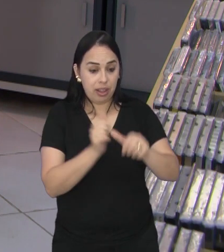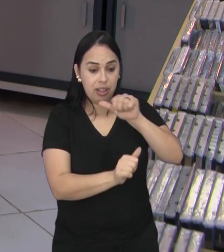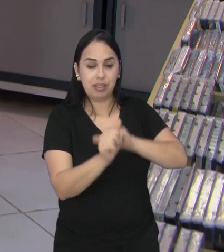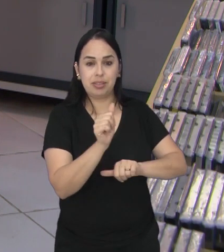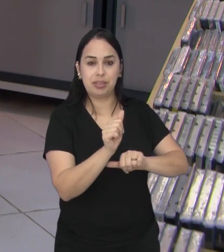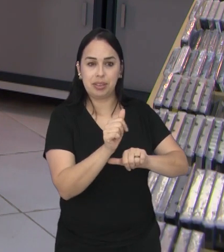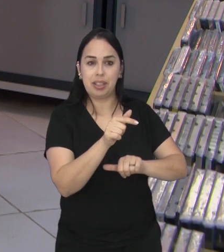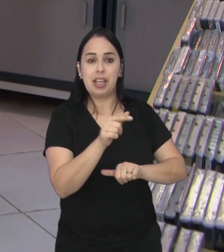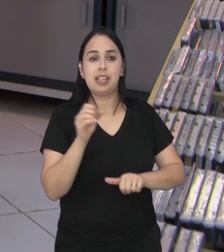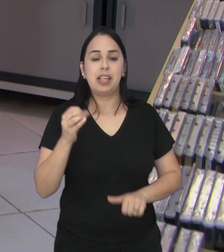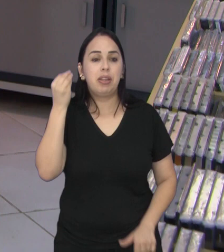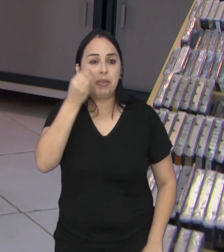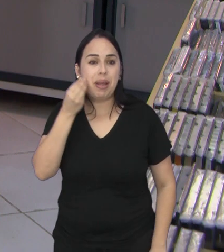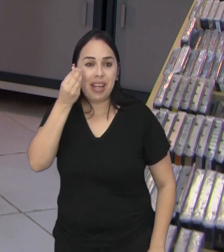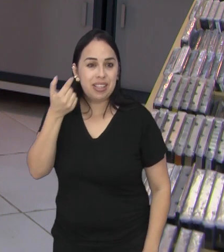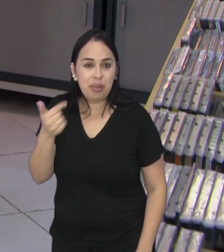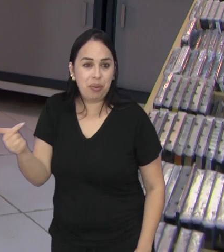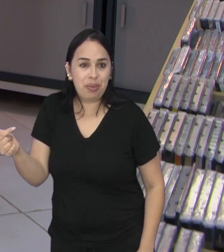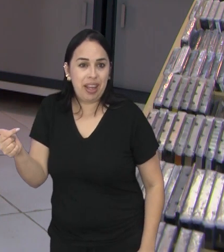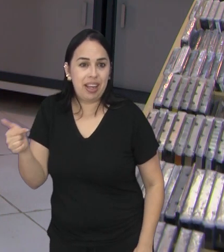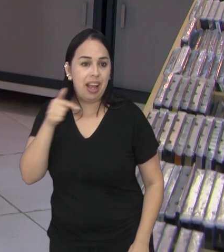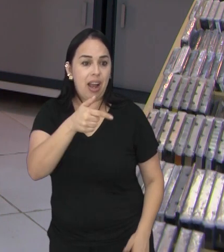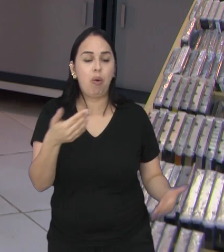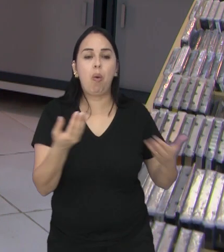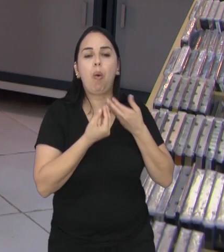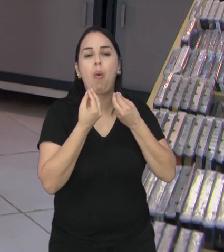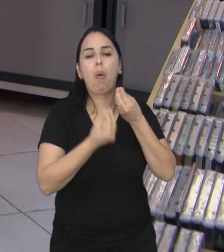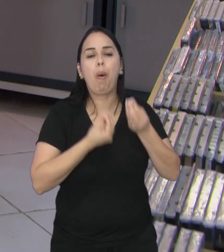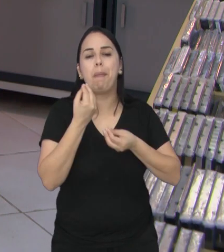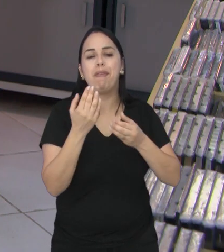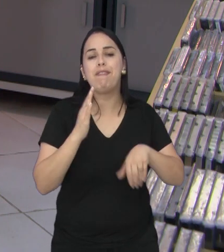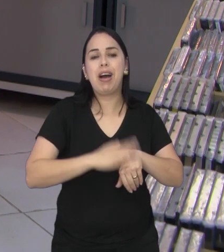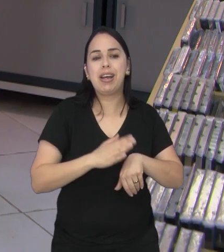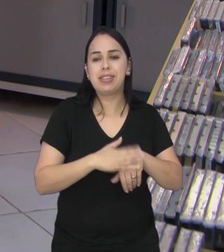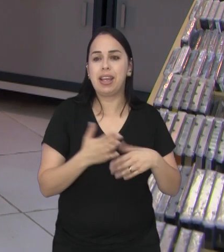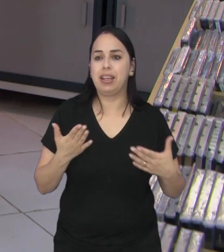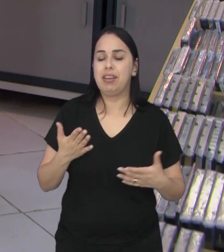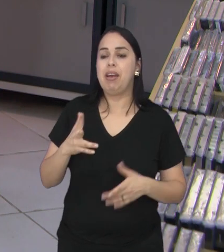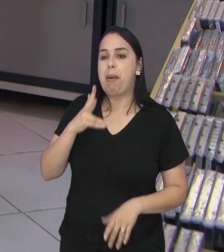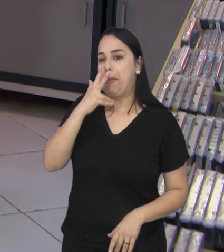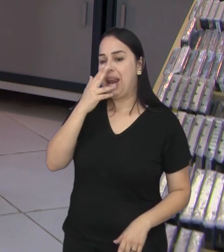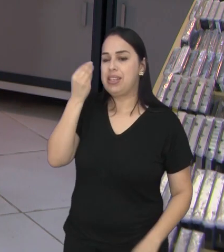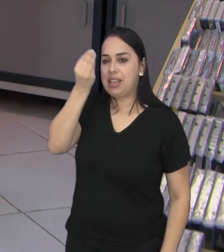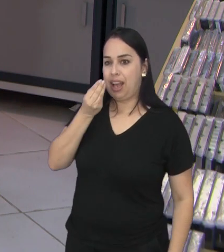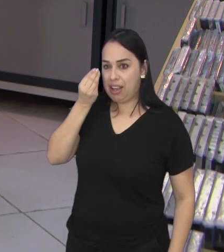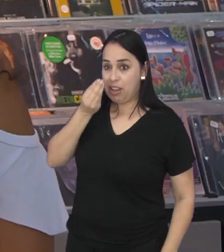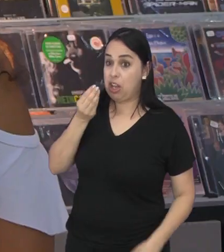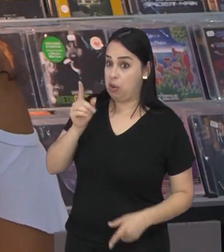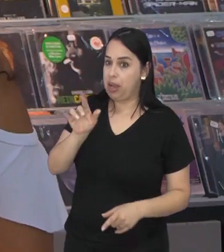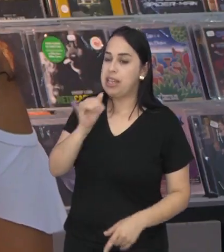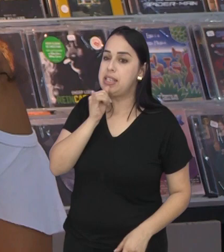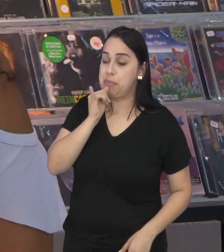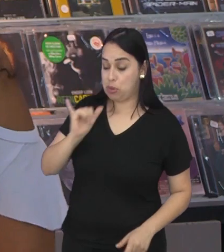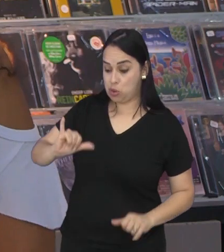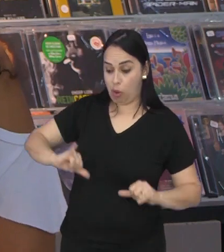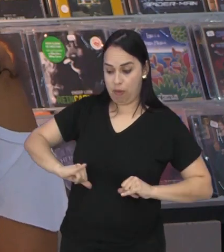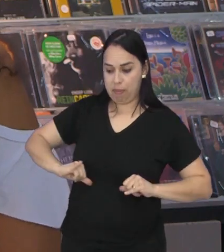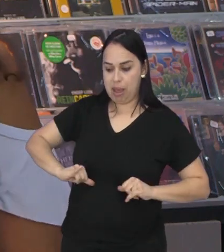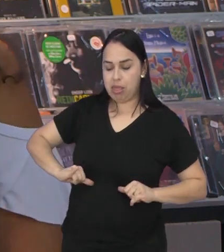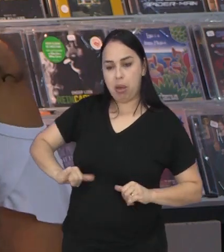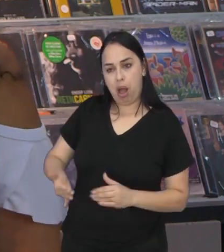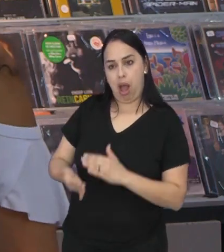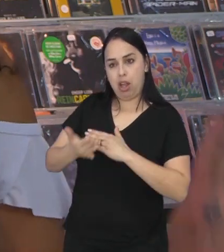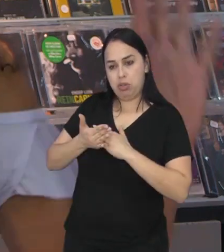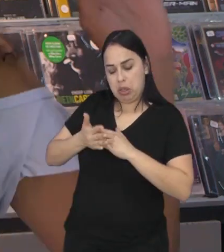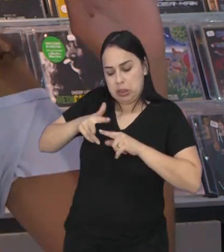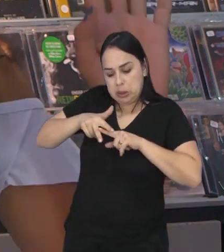não produziria o que você produz hoje se você não tivesse passado por tudo isso, né? Forja, né? Inclusive o sofrimento, ele forja a gente, né? Mas eu